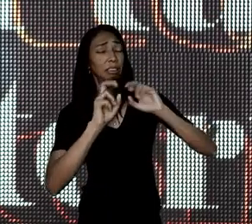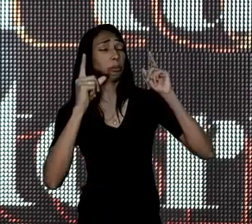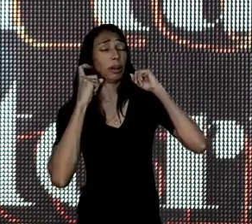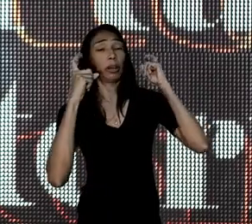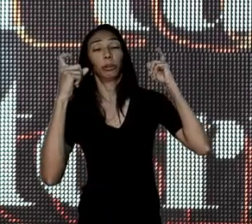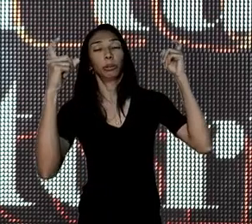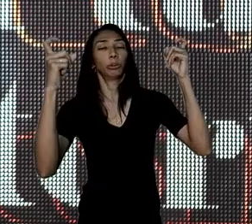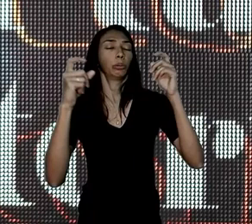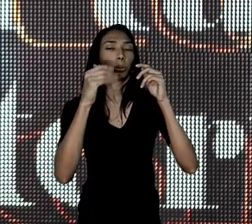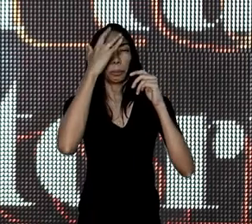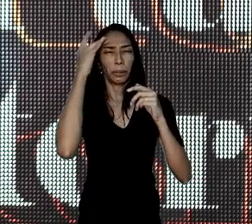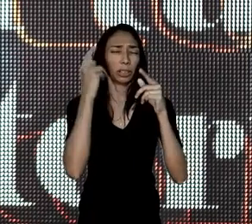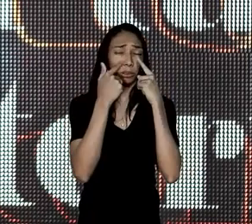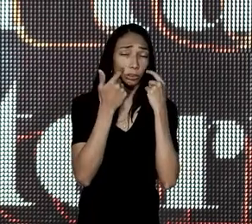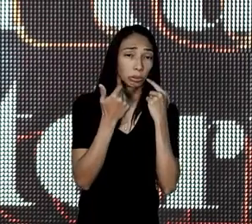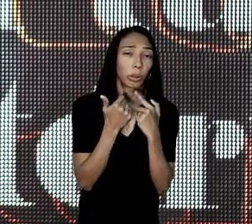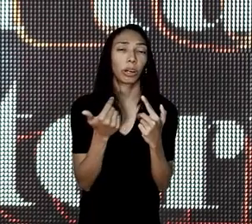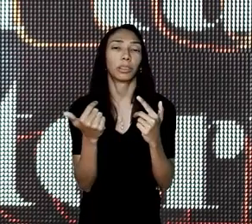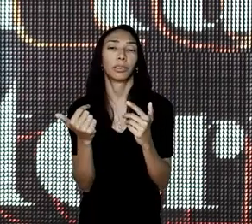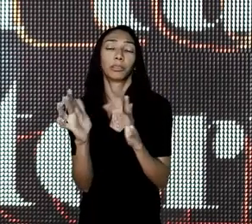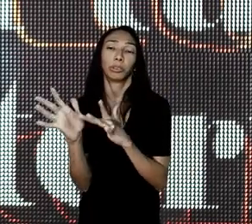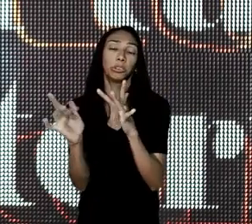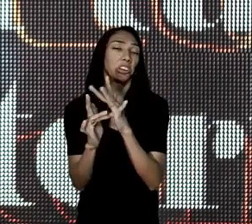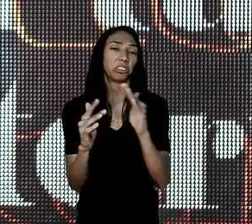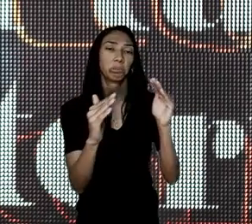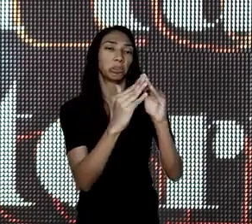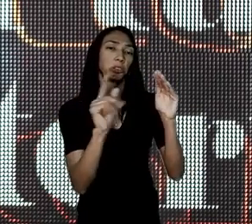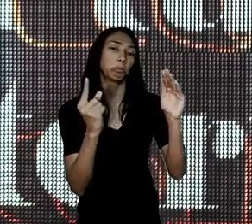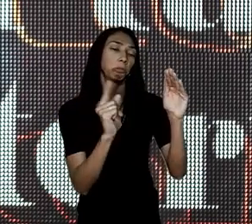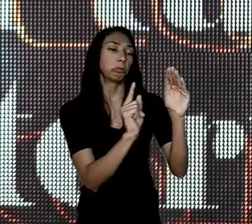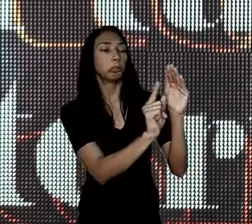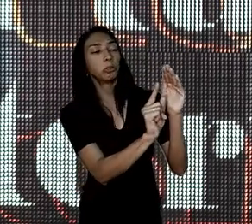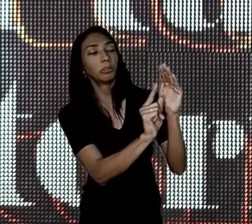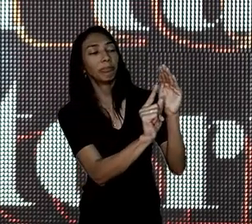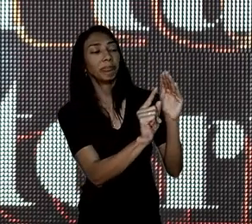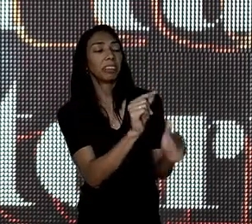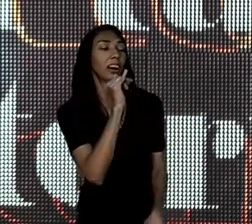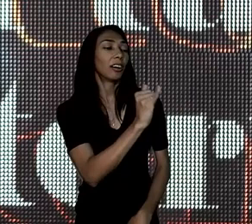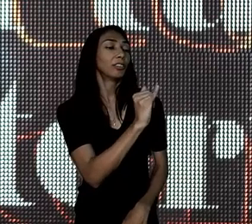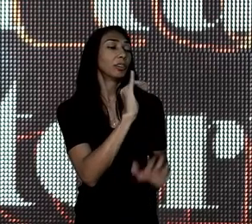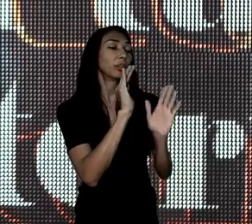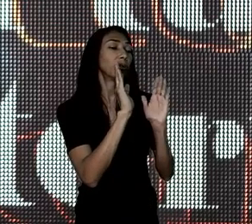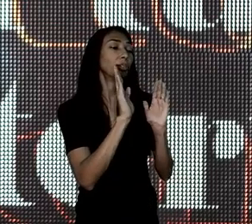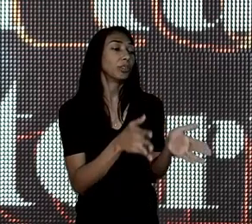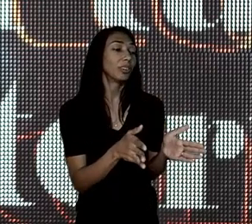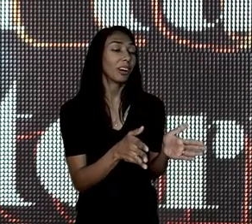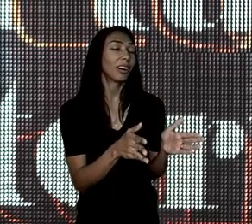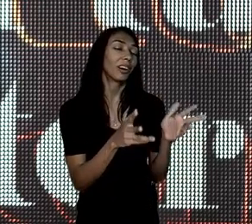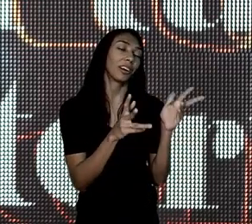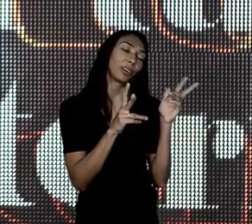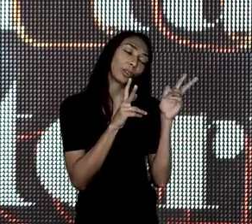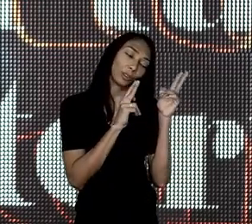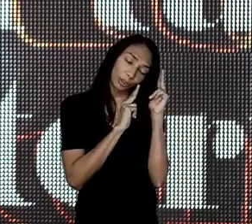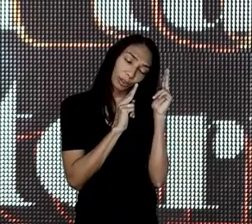saber de uma coisa? Eu cansei de entregar para Deus, não tem mais o que o Senhor fazer nessa área da minha vida, não. Já está morto. já está